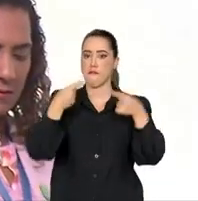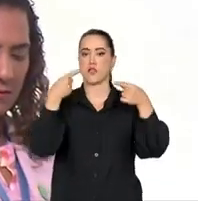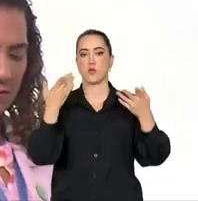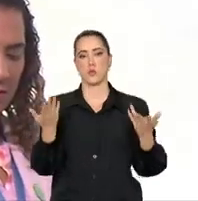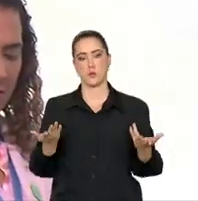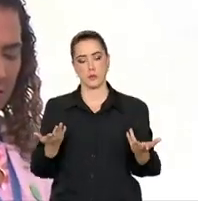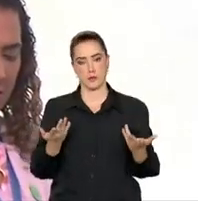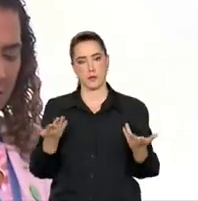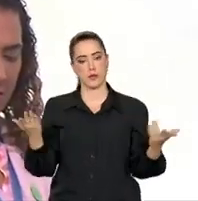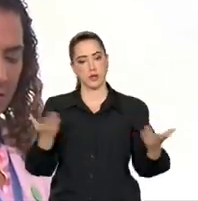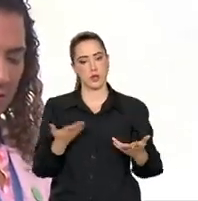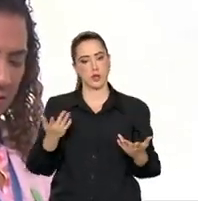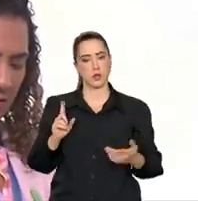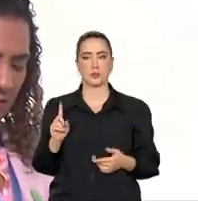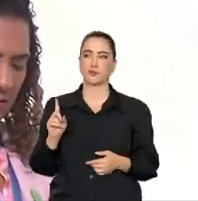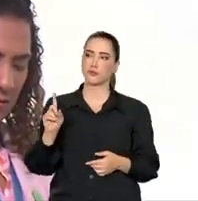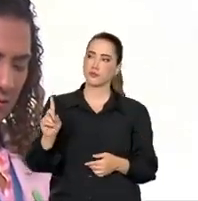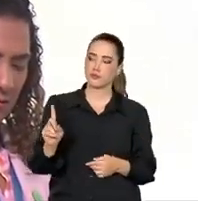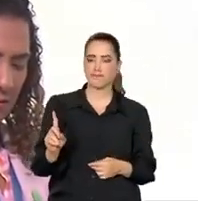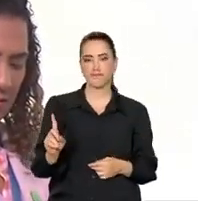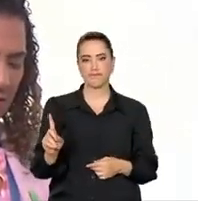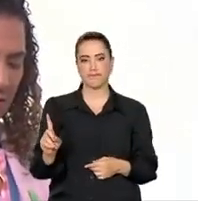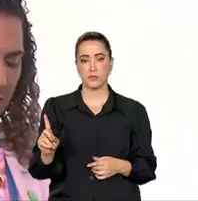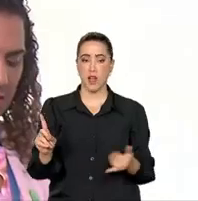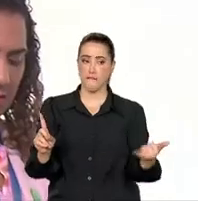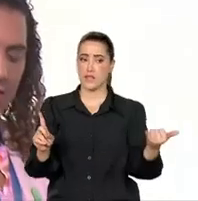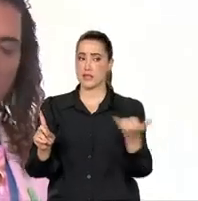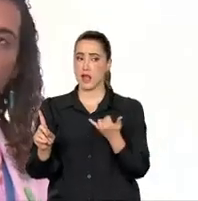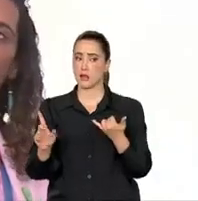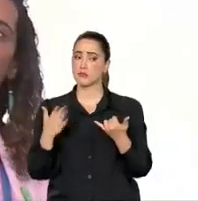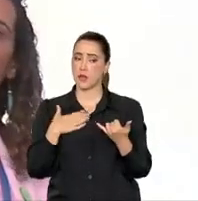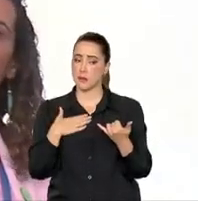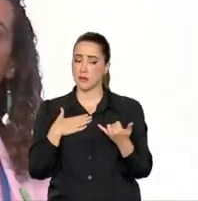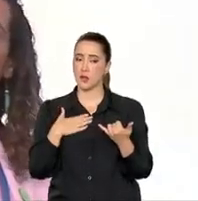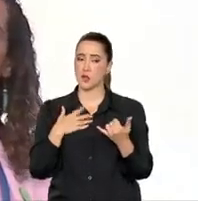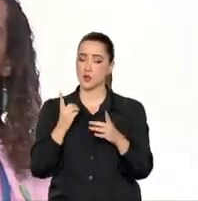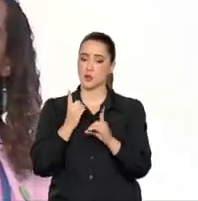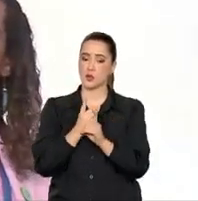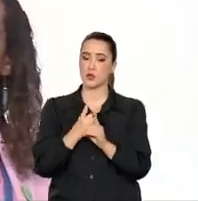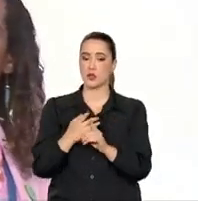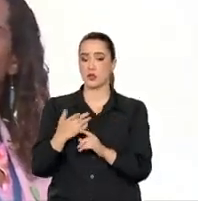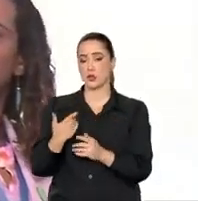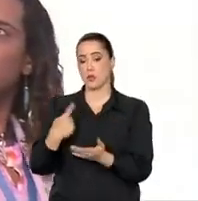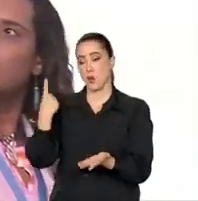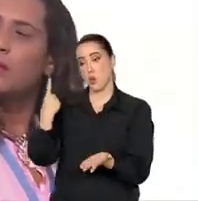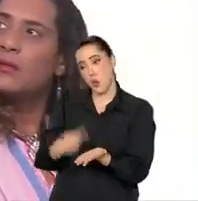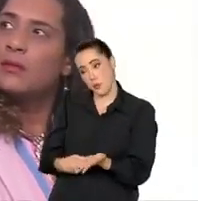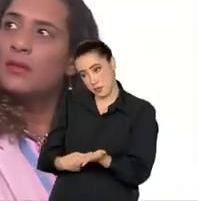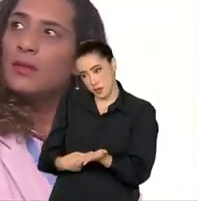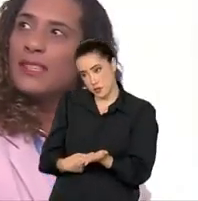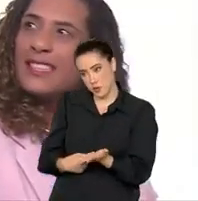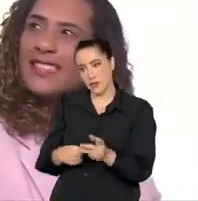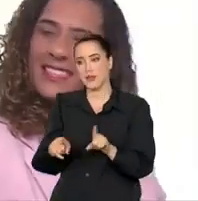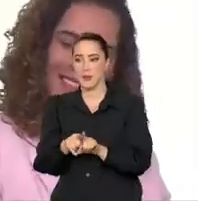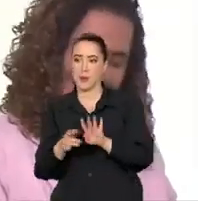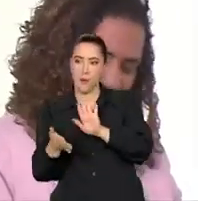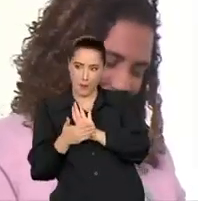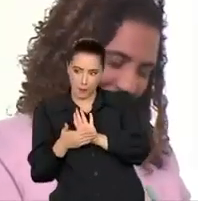quando me falaram desse encontro, na verdade, para fazer um compromisso, uma proposta e um